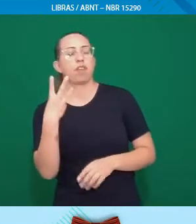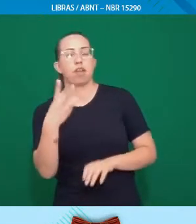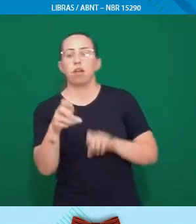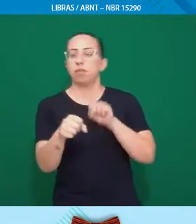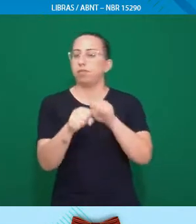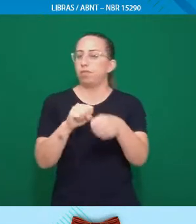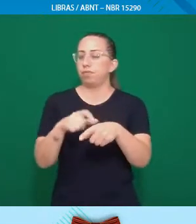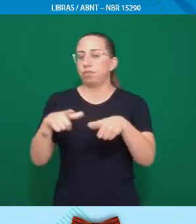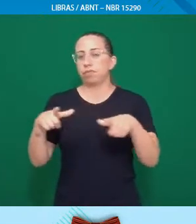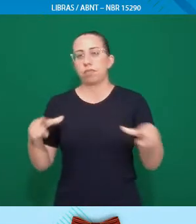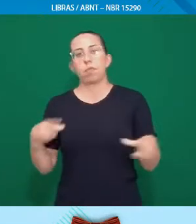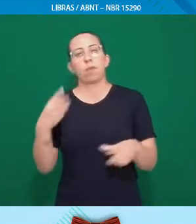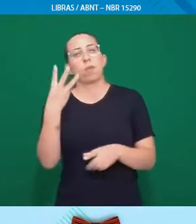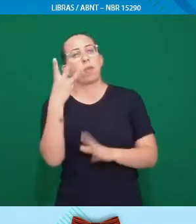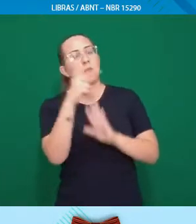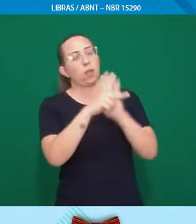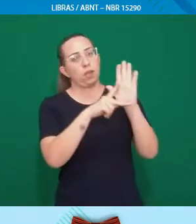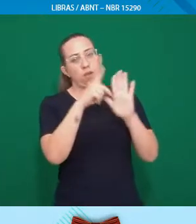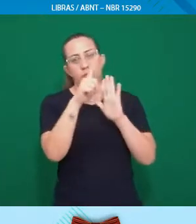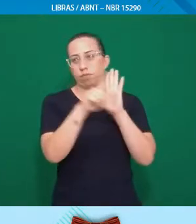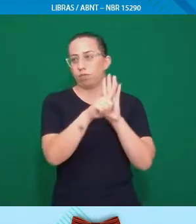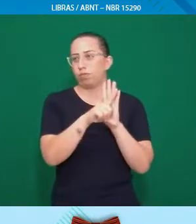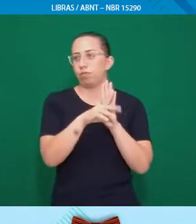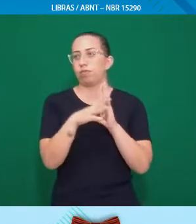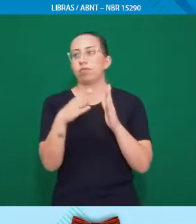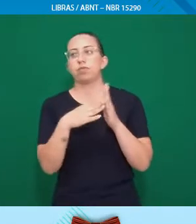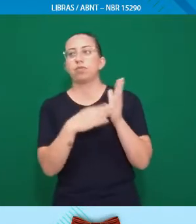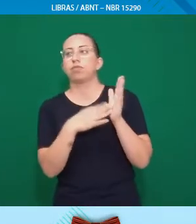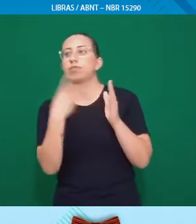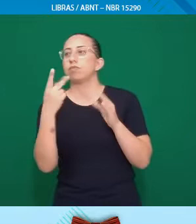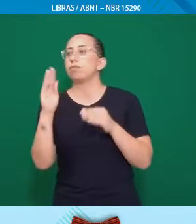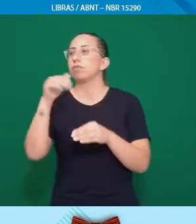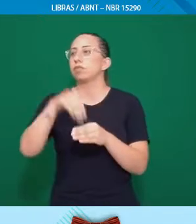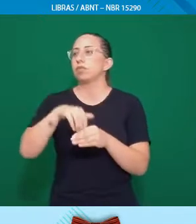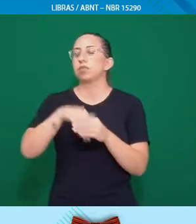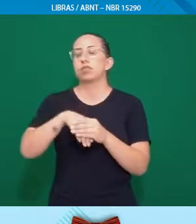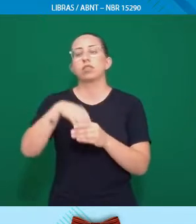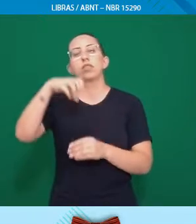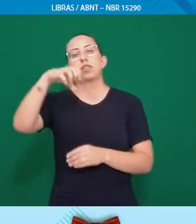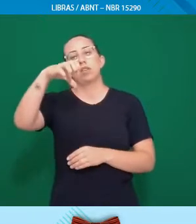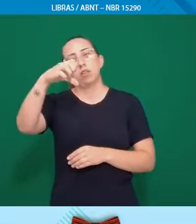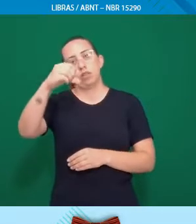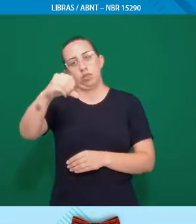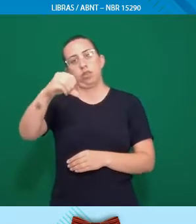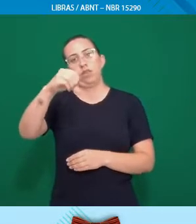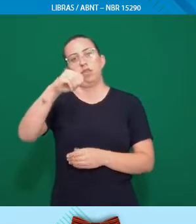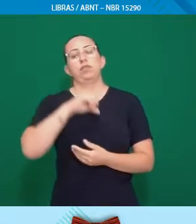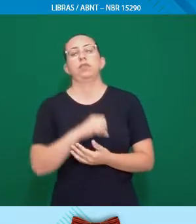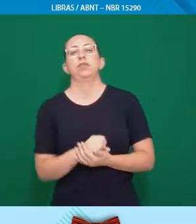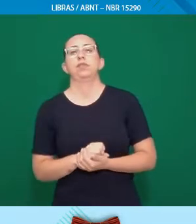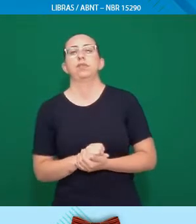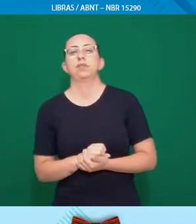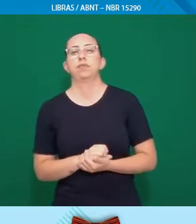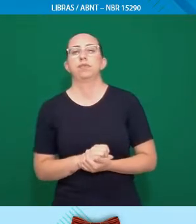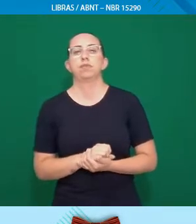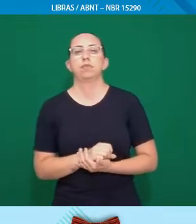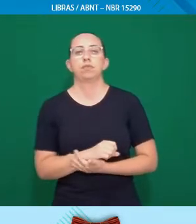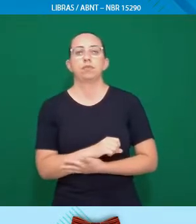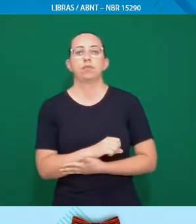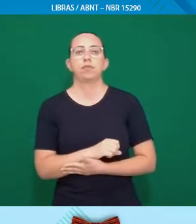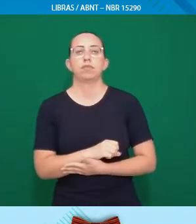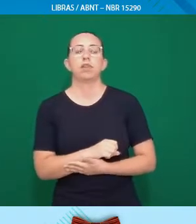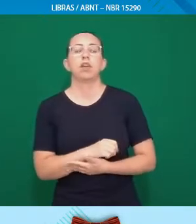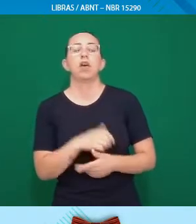três moções três projetos de lei ordinária do executivo totalizando nove proposições para a noite de hoje